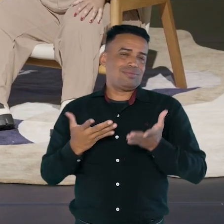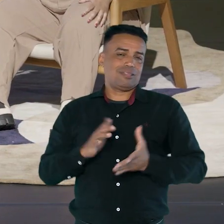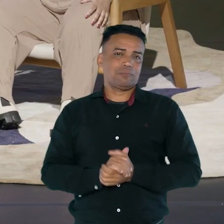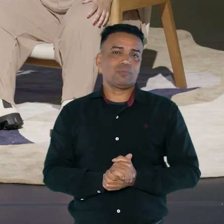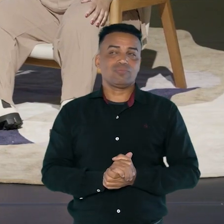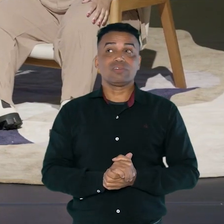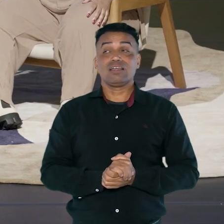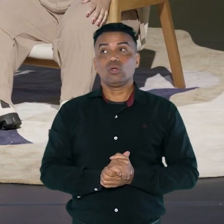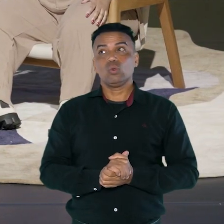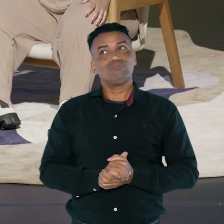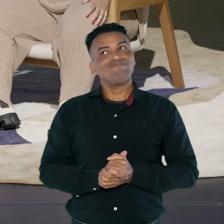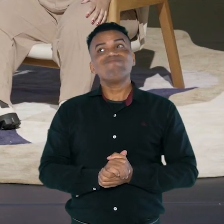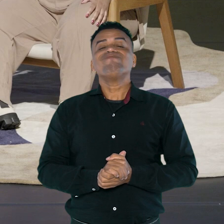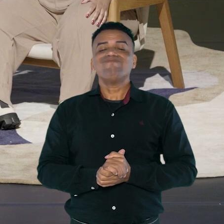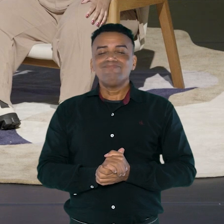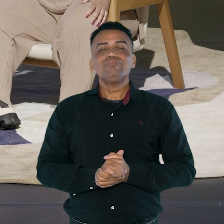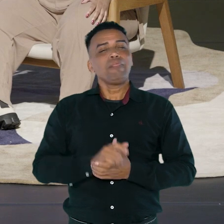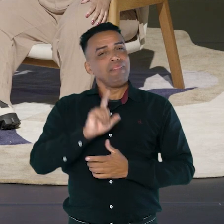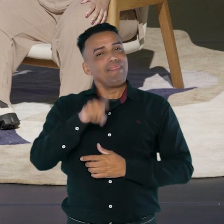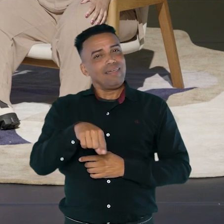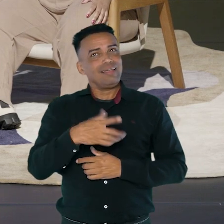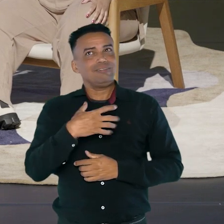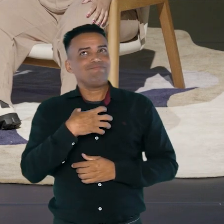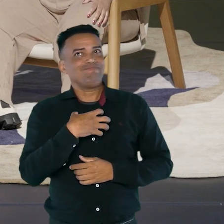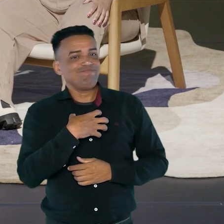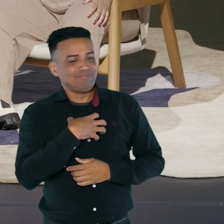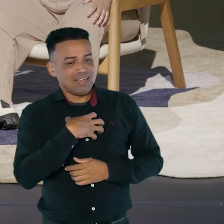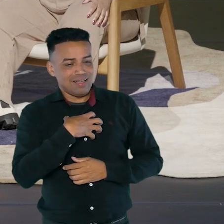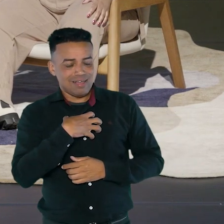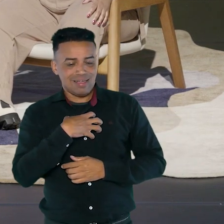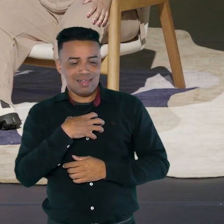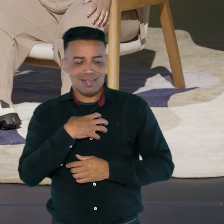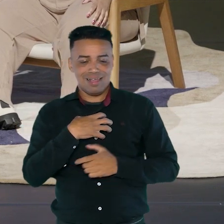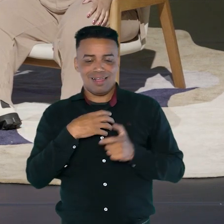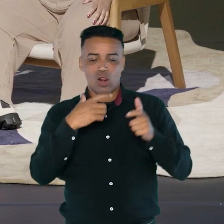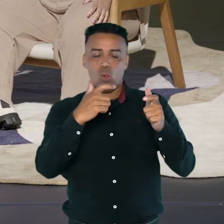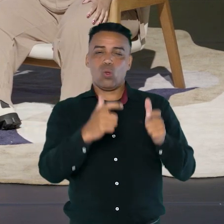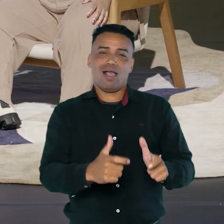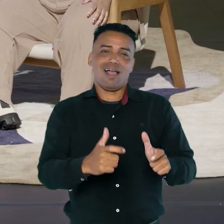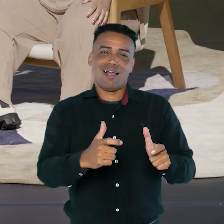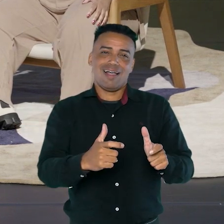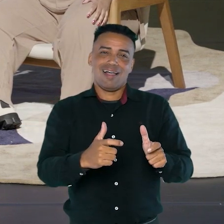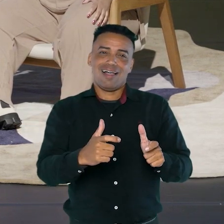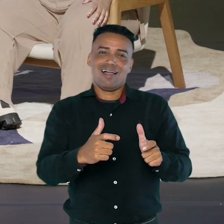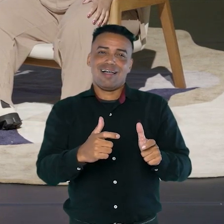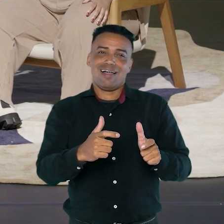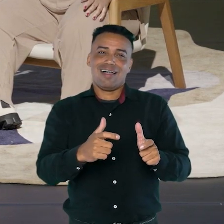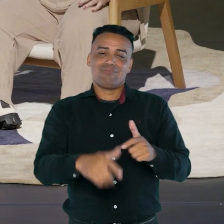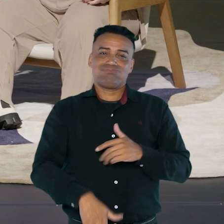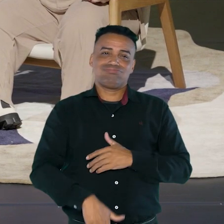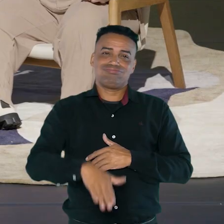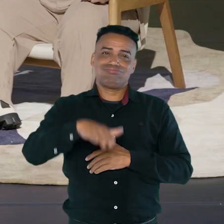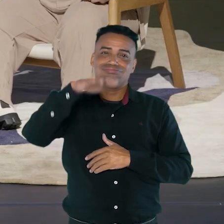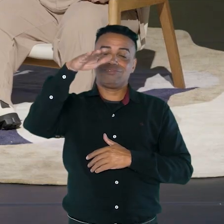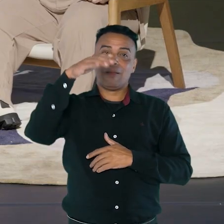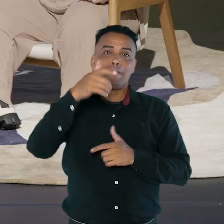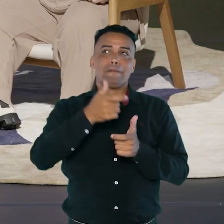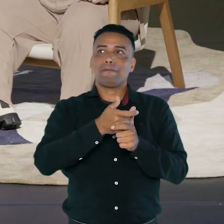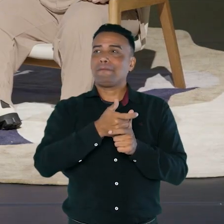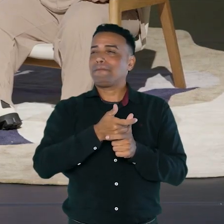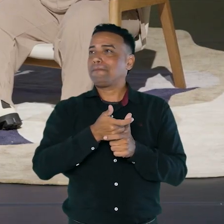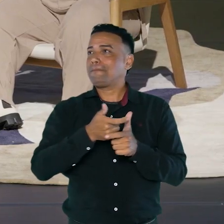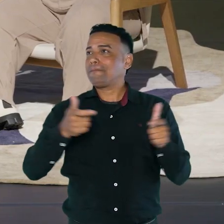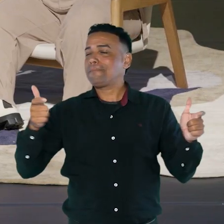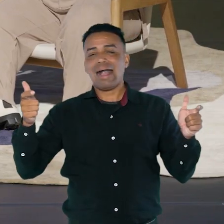Eu venho dessa região que é uma das mais segregadas